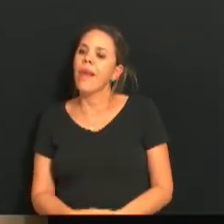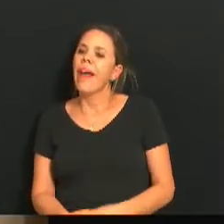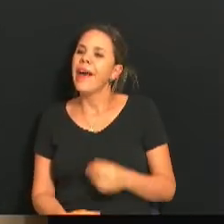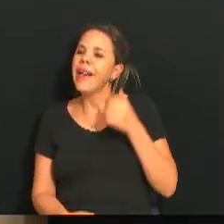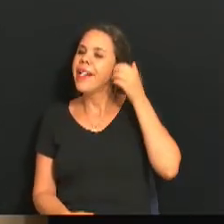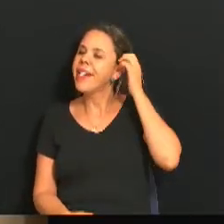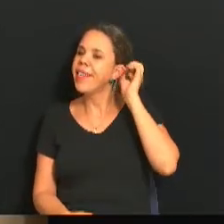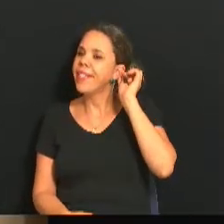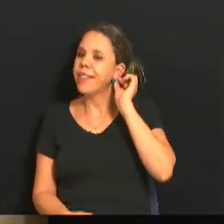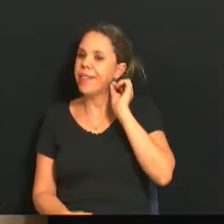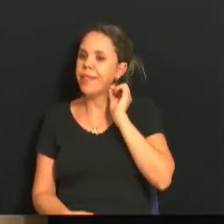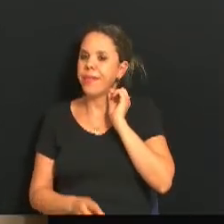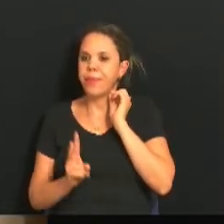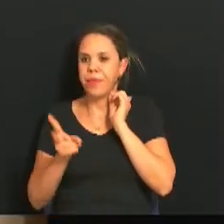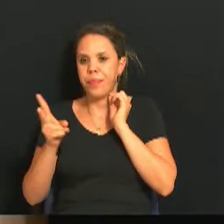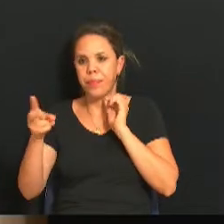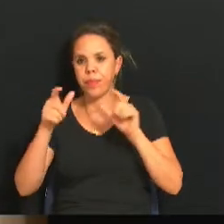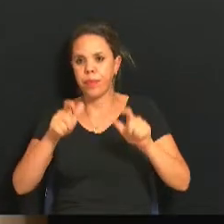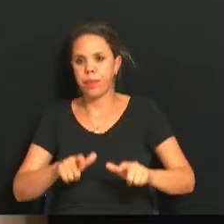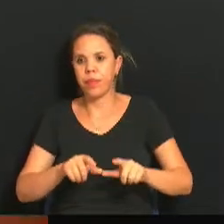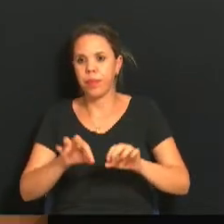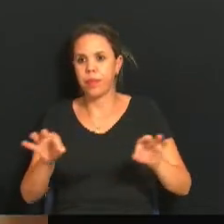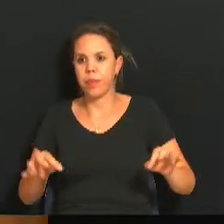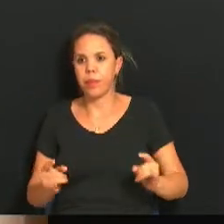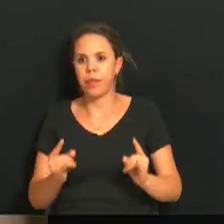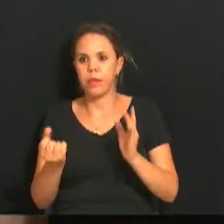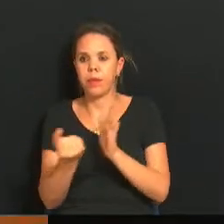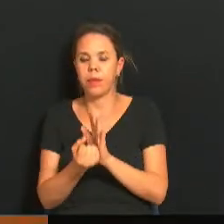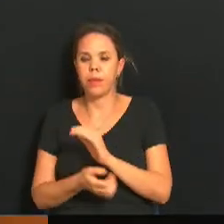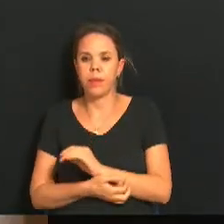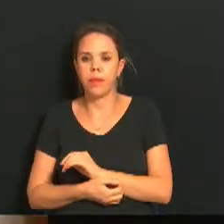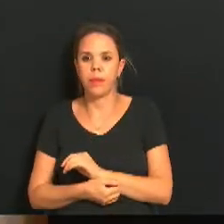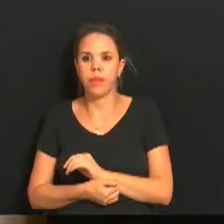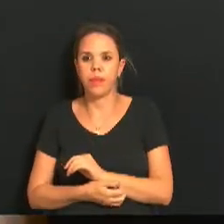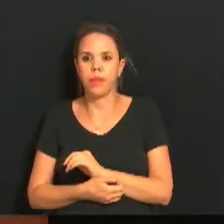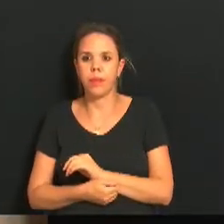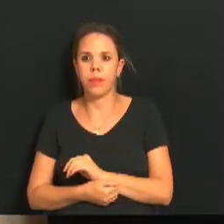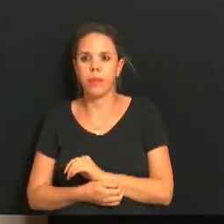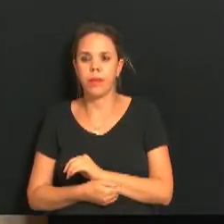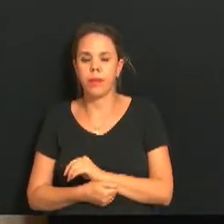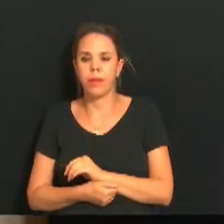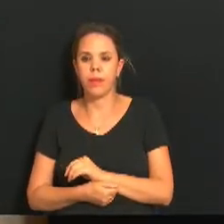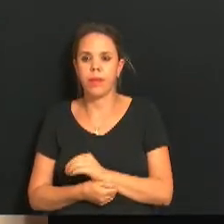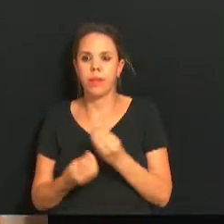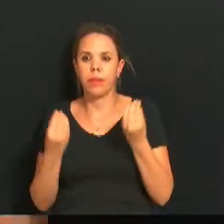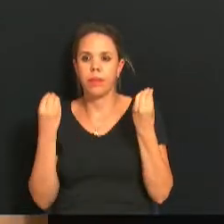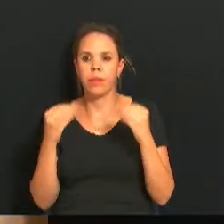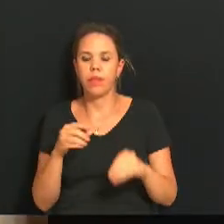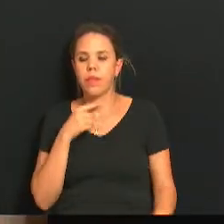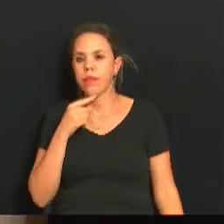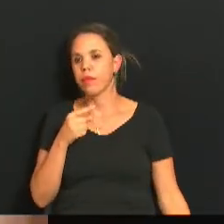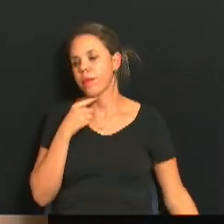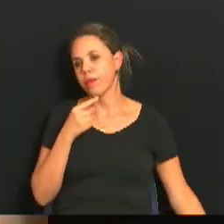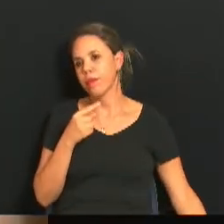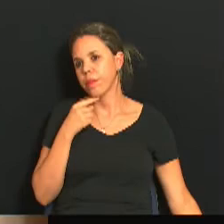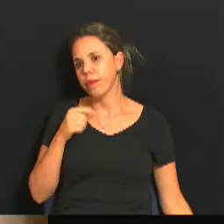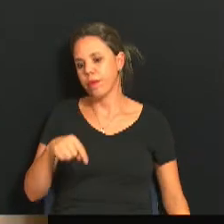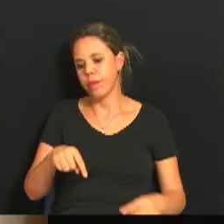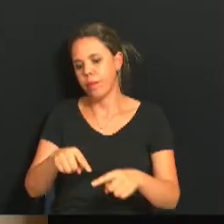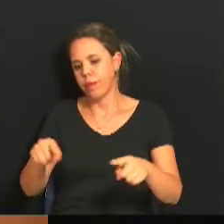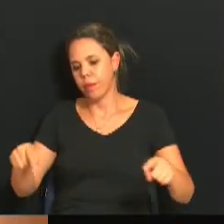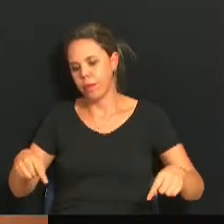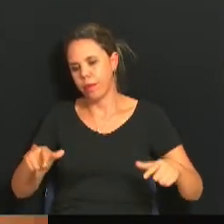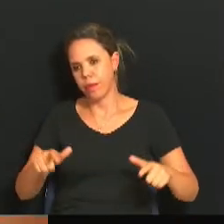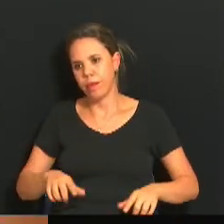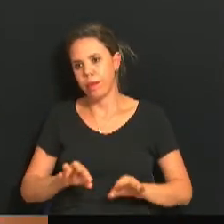fala que tem semana e nos Espaços que perguntar-vos então questões aqui colocadas né o solo enfim